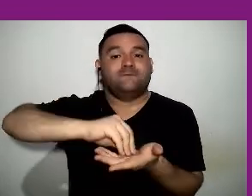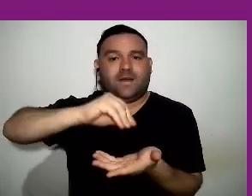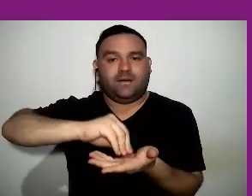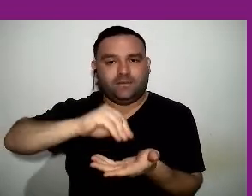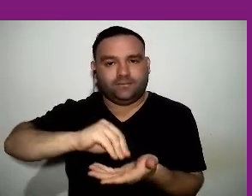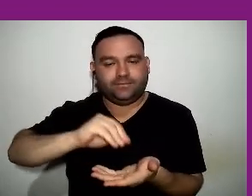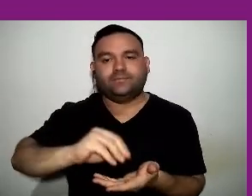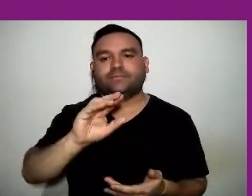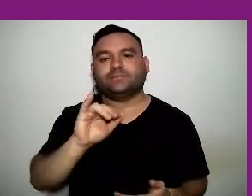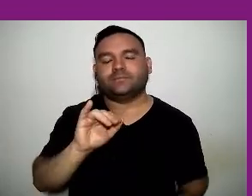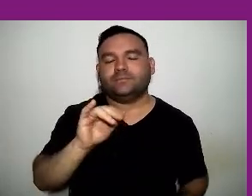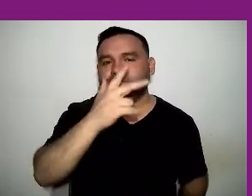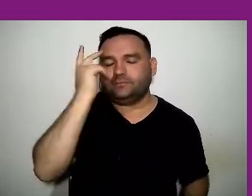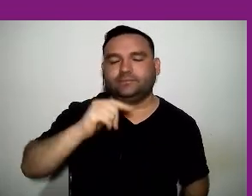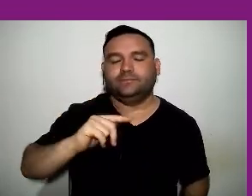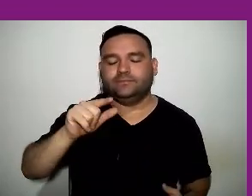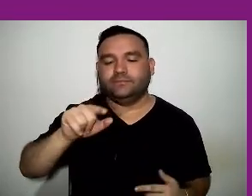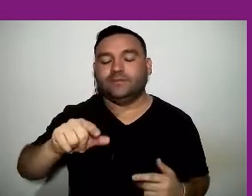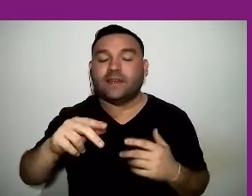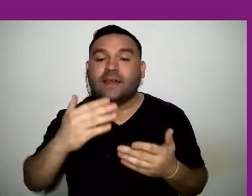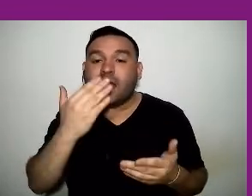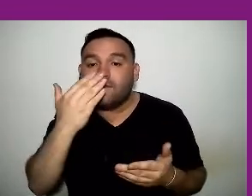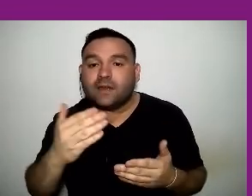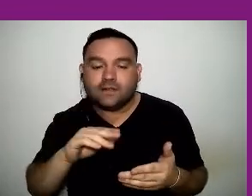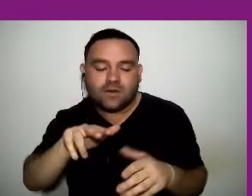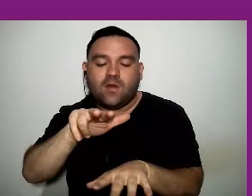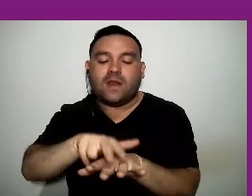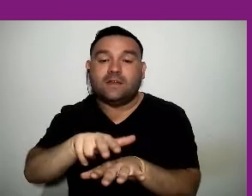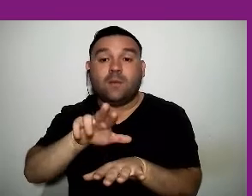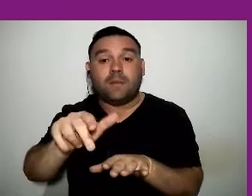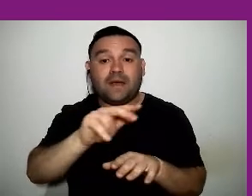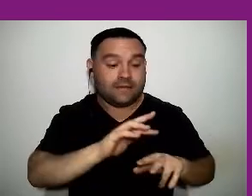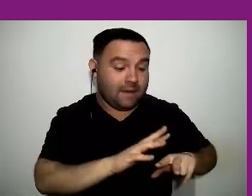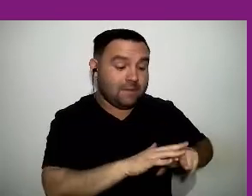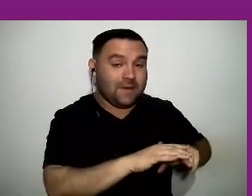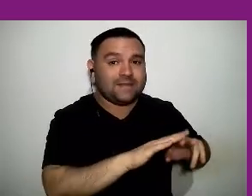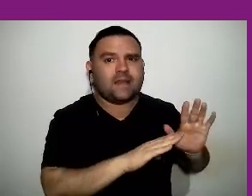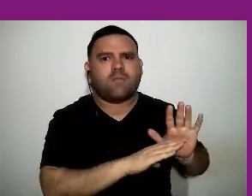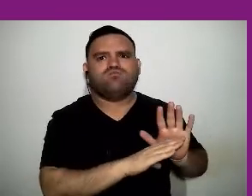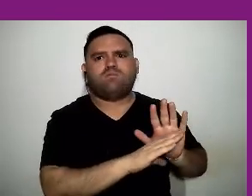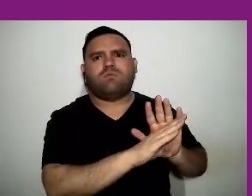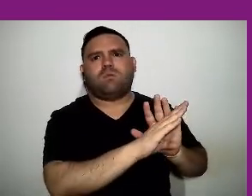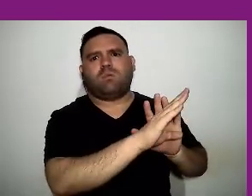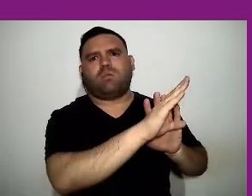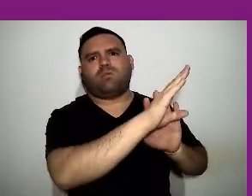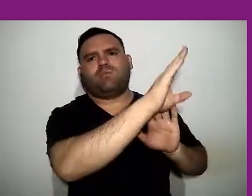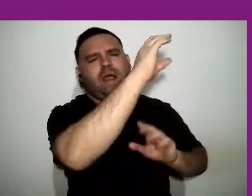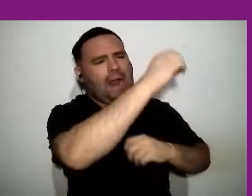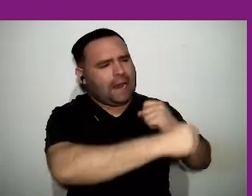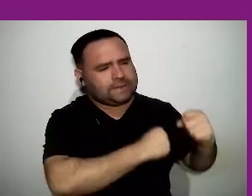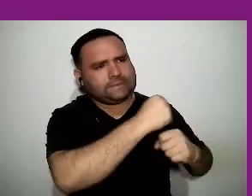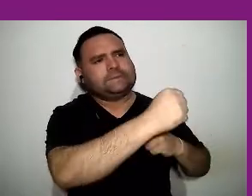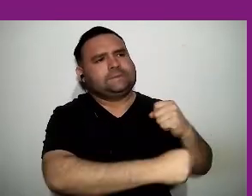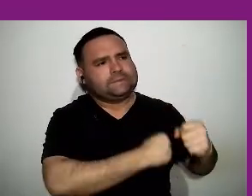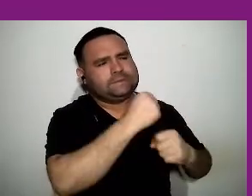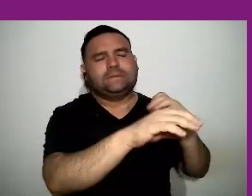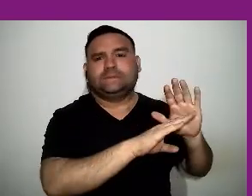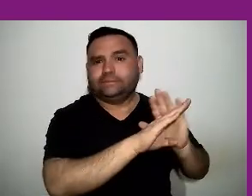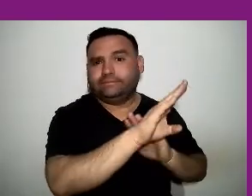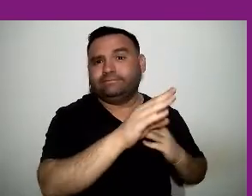de intensivistas à beira-leito, ao passo que o número de pacientes aumentaria anualmente.